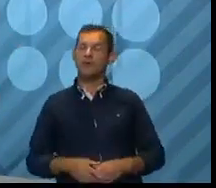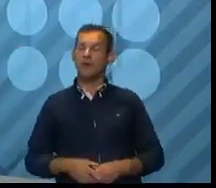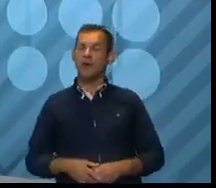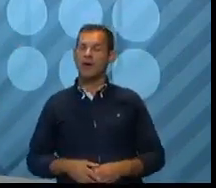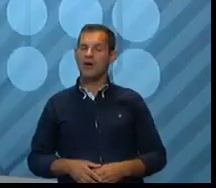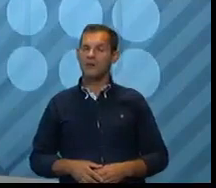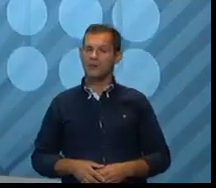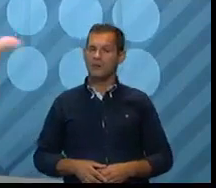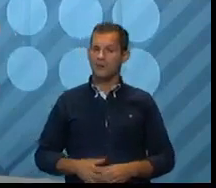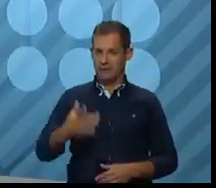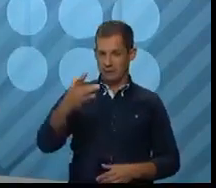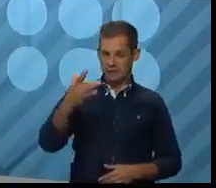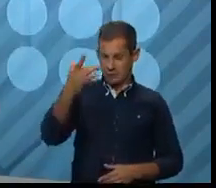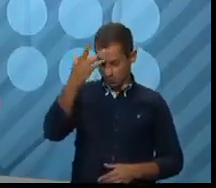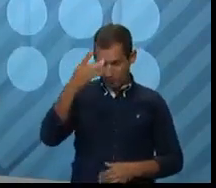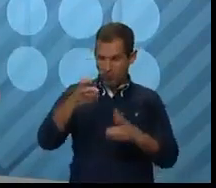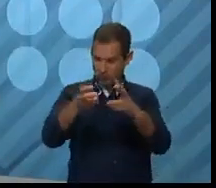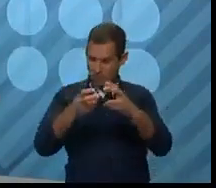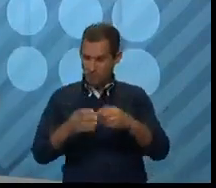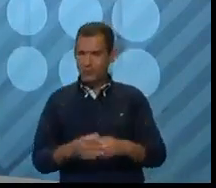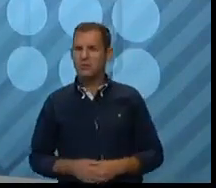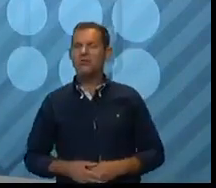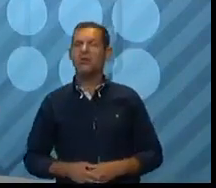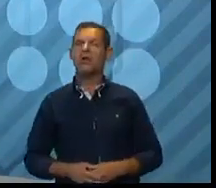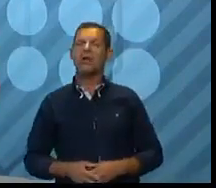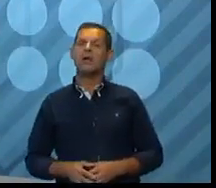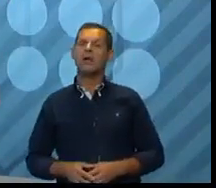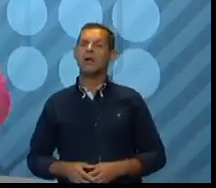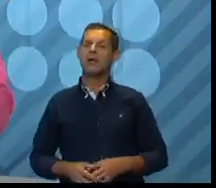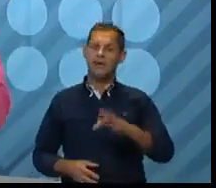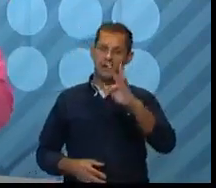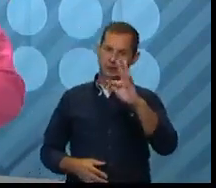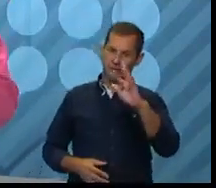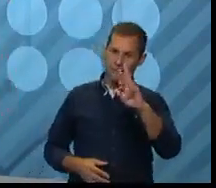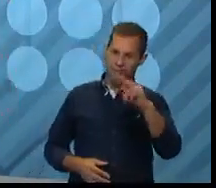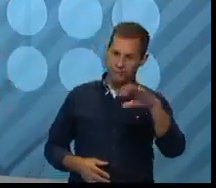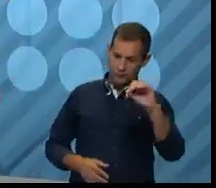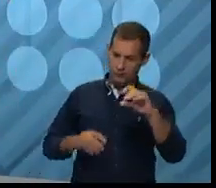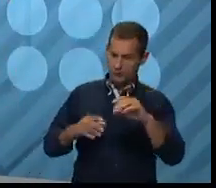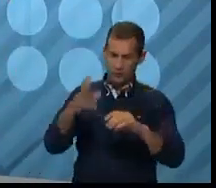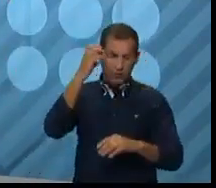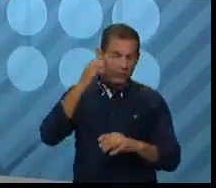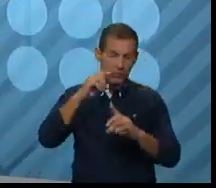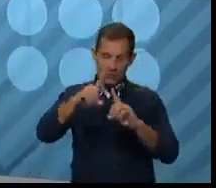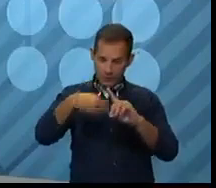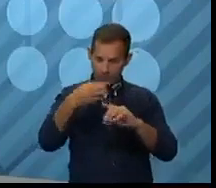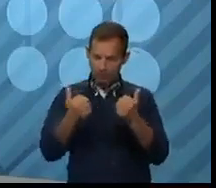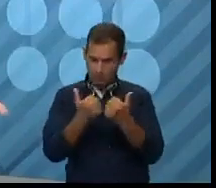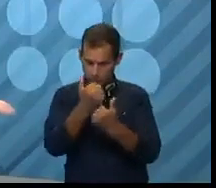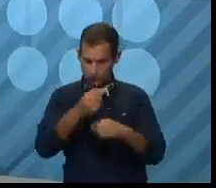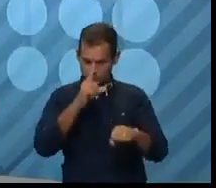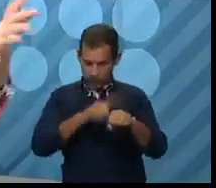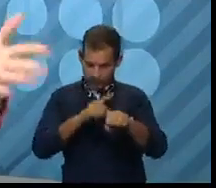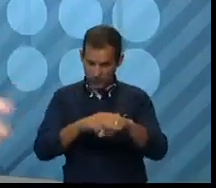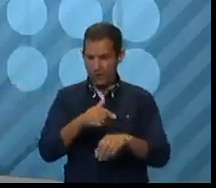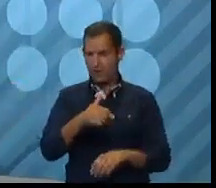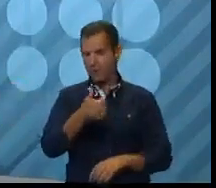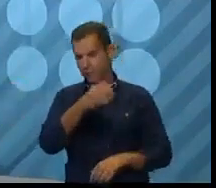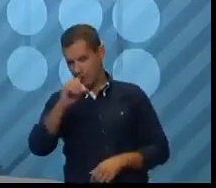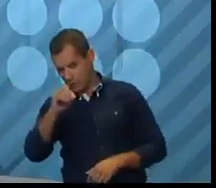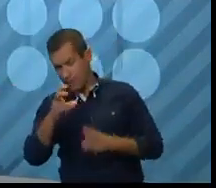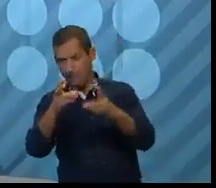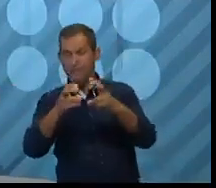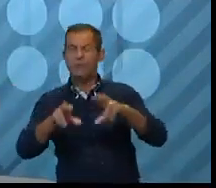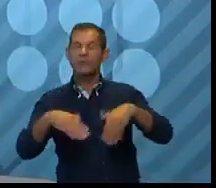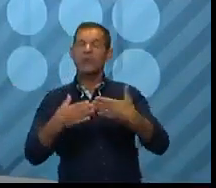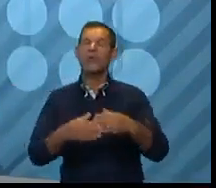forma de descobrir qual é essa função lucro, para só depois, aí sim, a gente substituir o tempo igual a 10 e descobrir